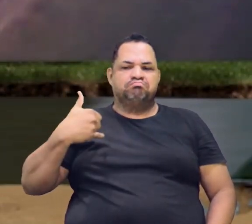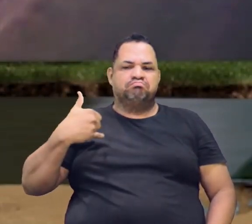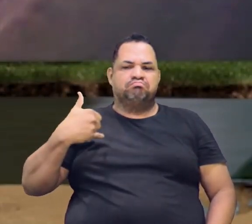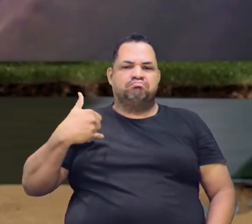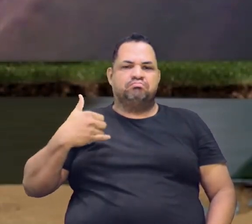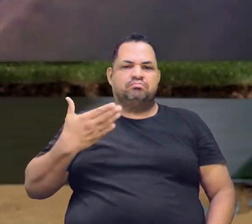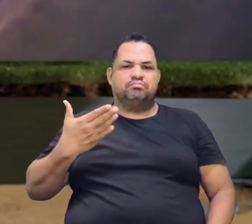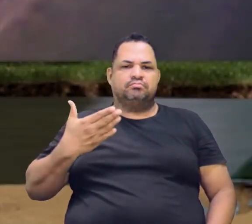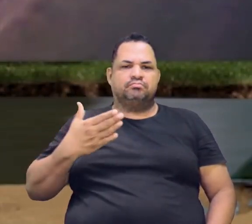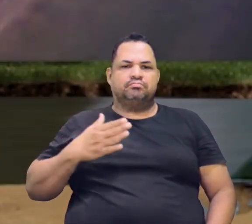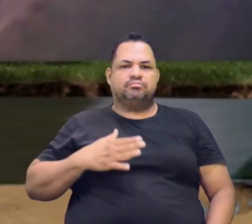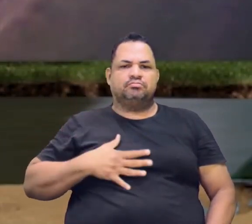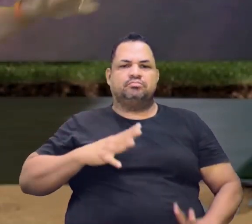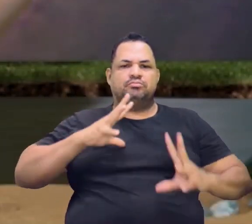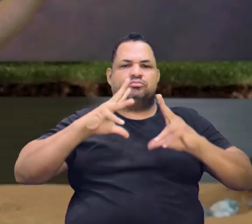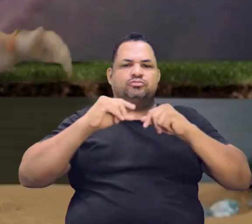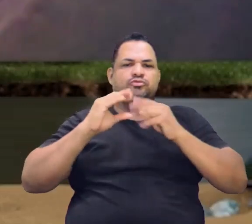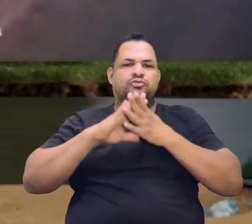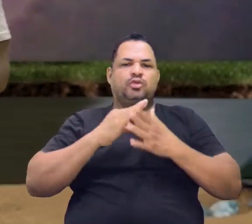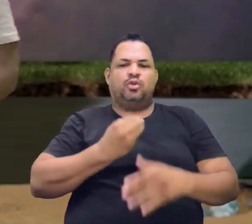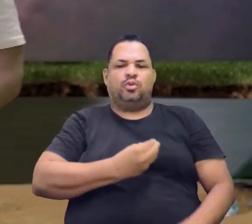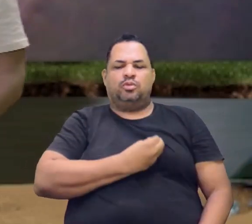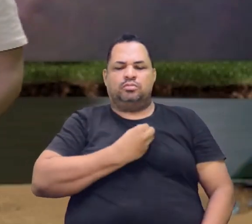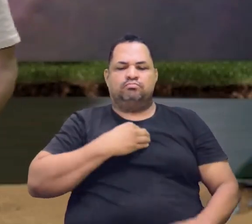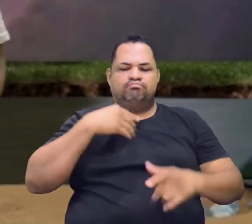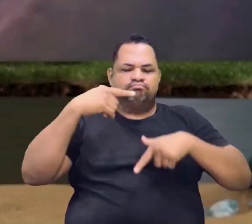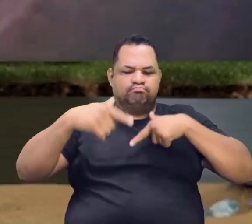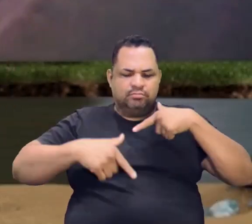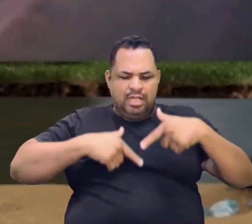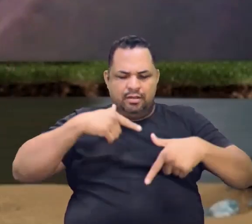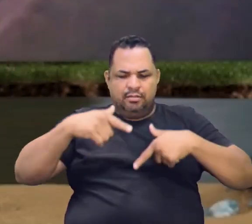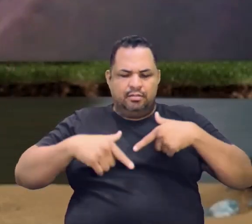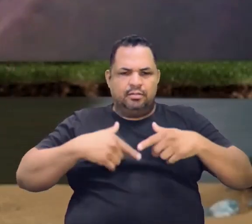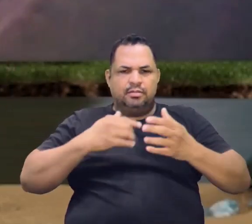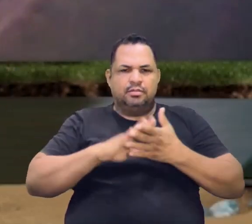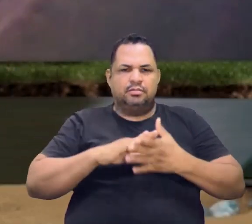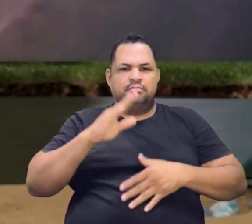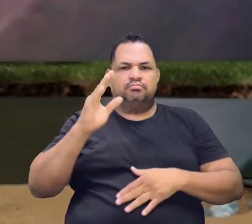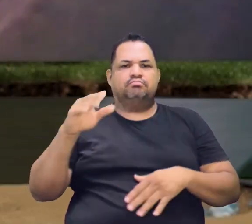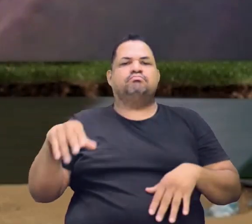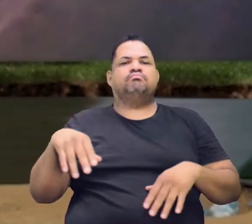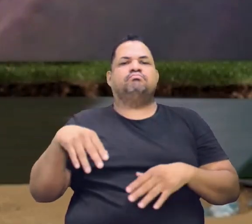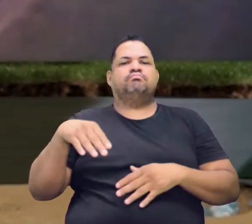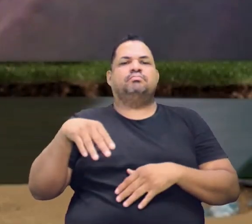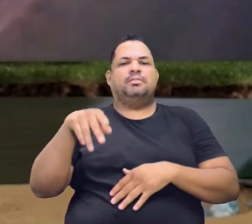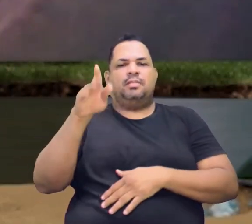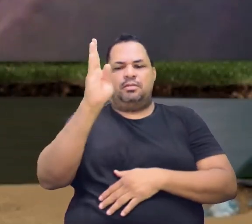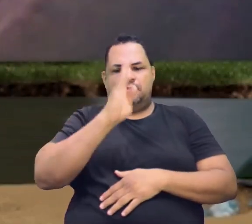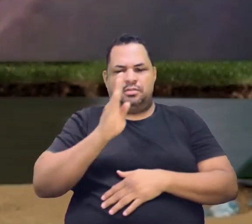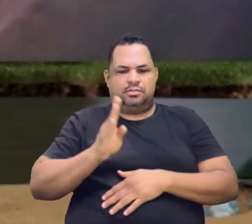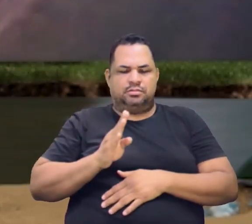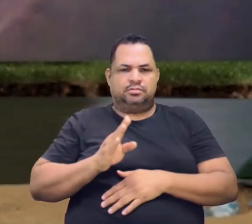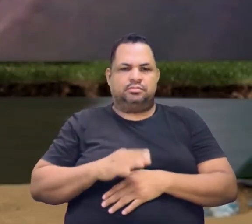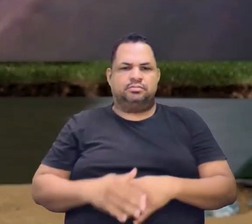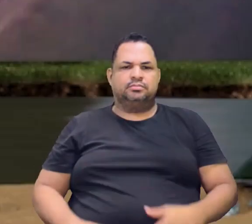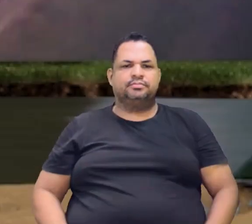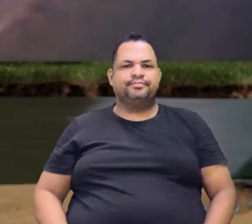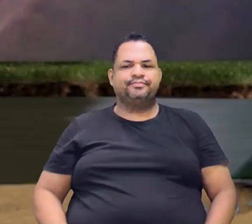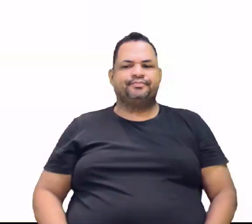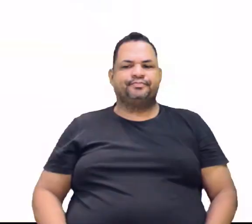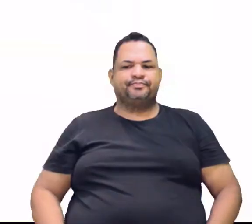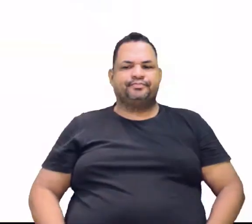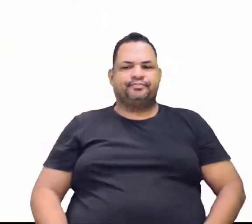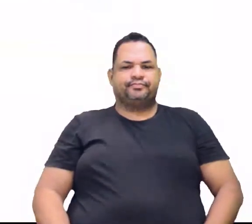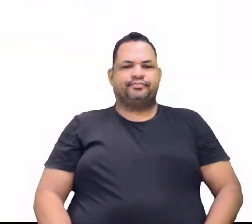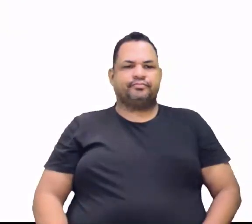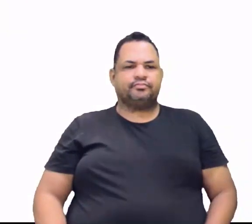93 anos. A vida inteira ele se dedicou ao Exército Brasileiro. Fechou? Segue no quadro, vamos